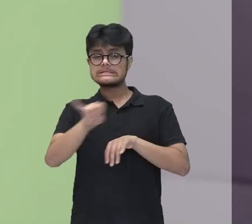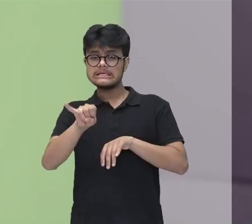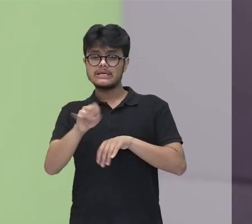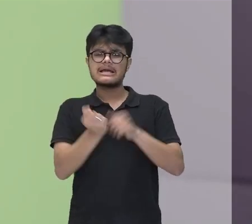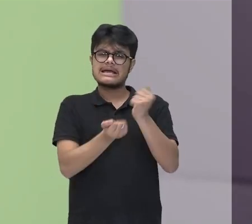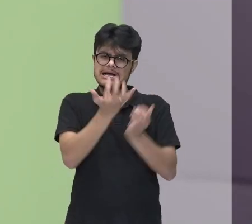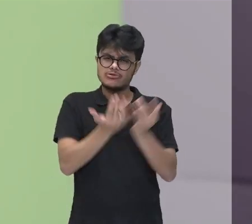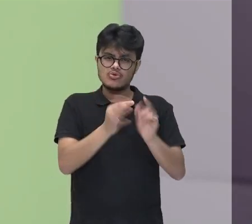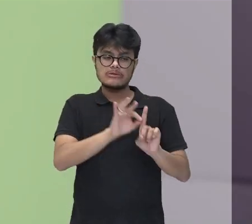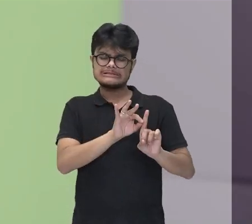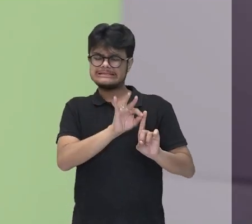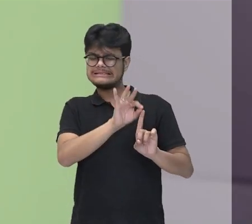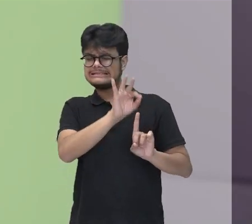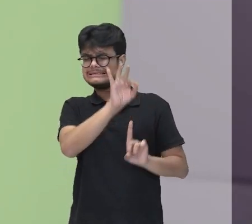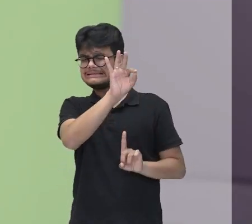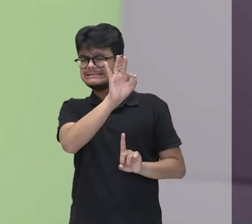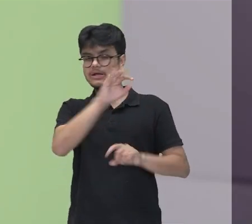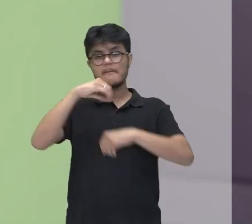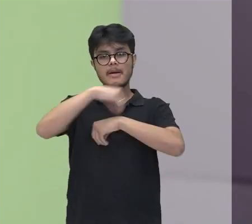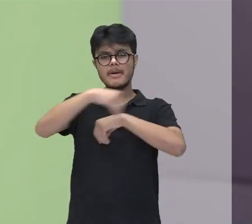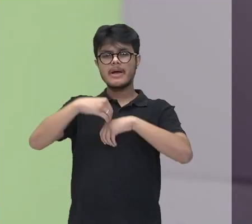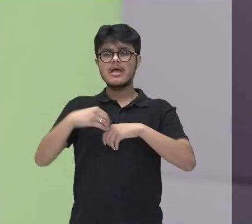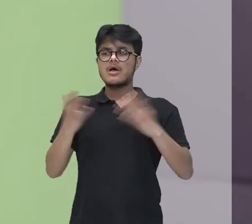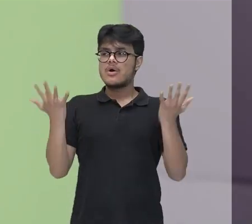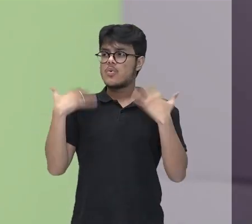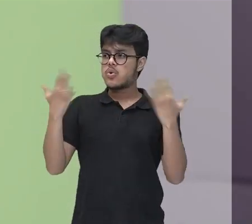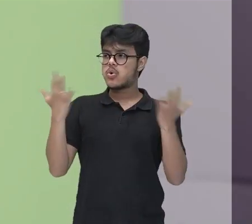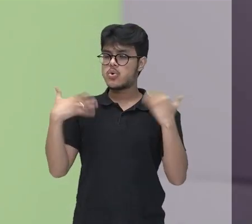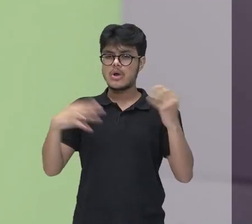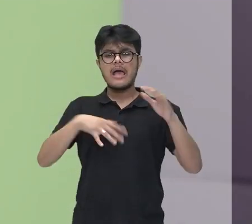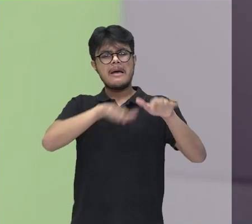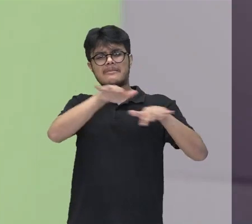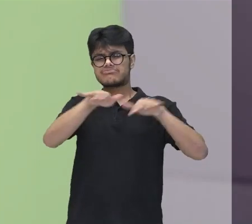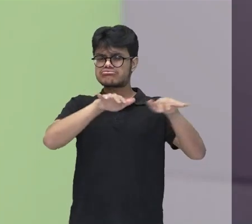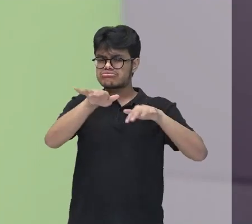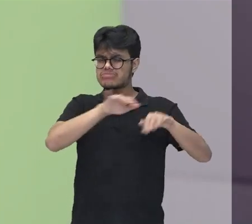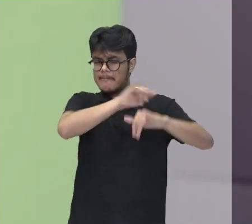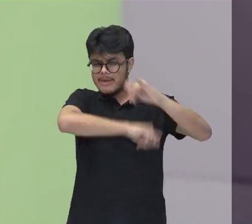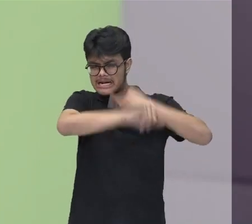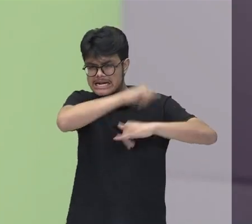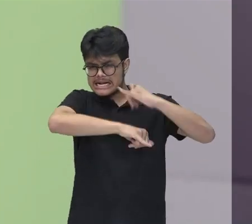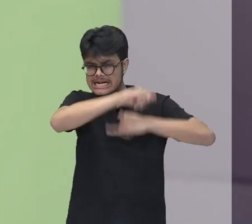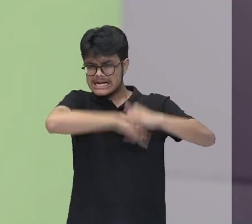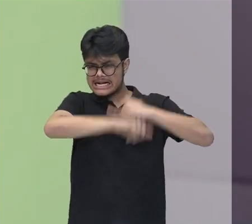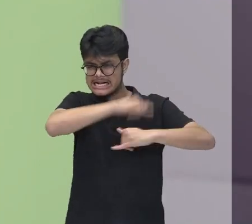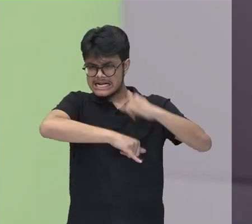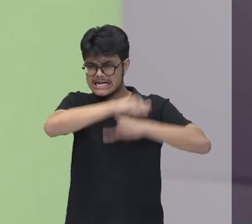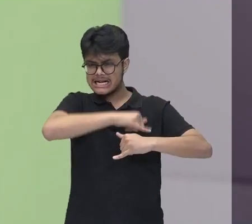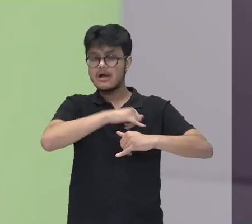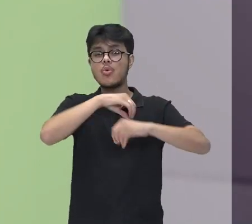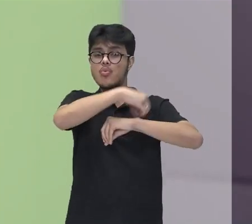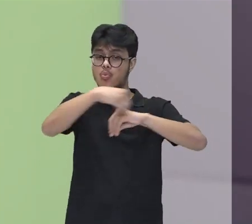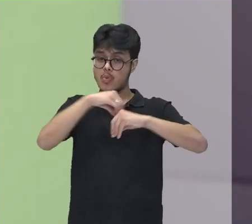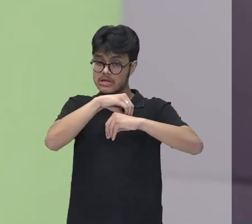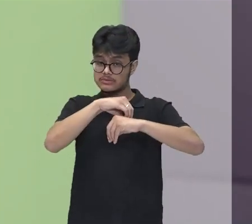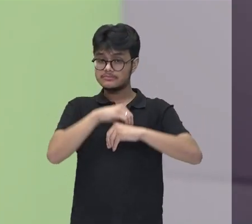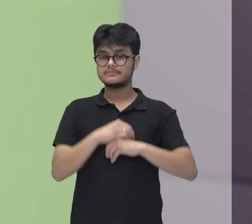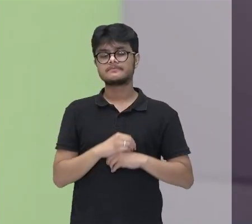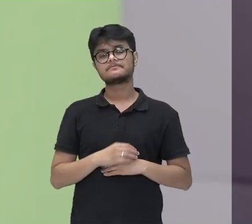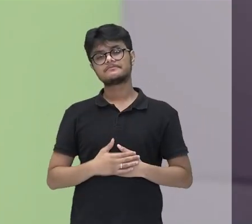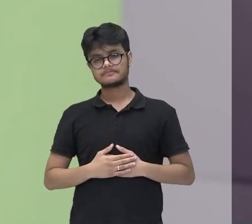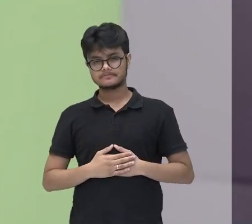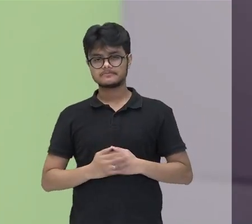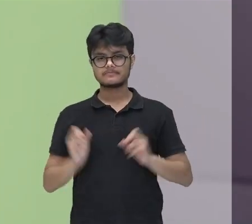a temperatura, ou seja, mais quente, mais agitados estão estes átomos, estas moléculas que